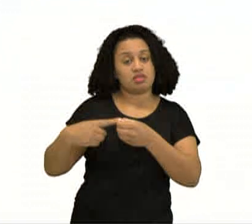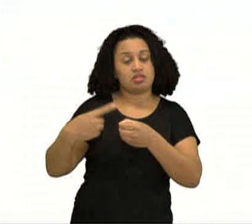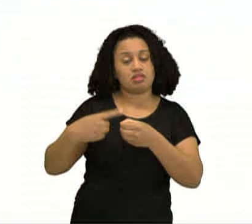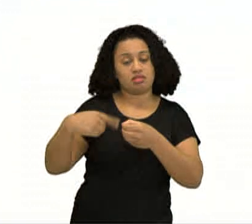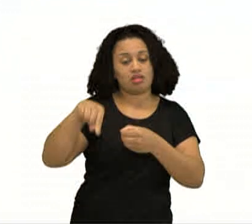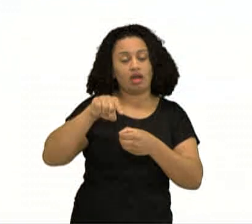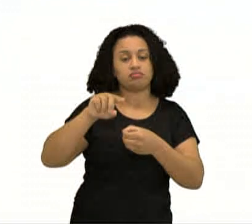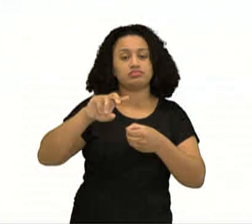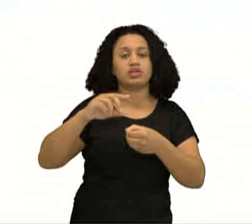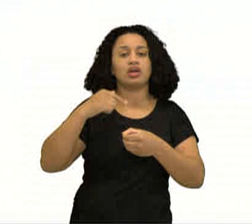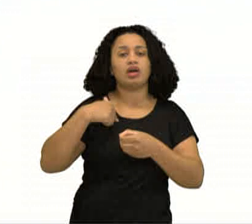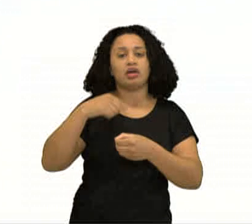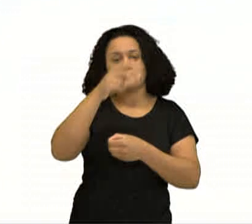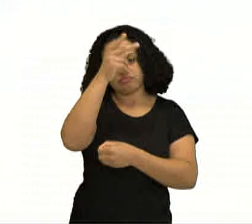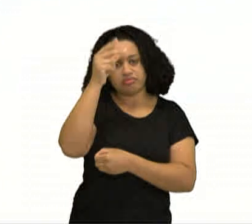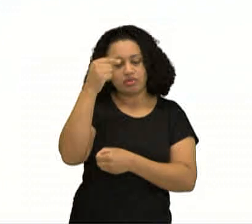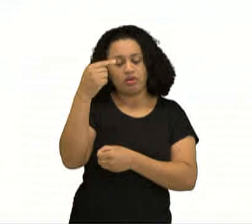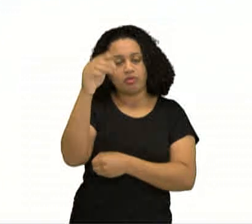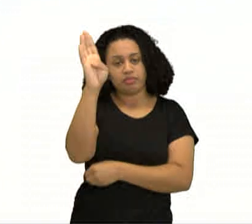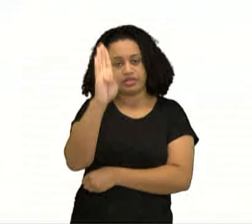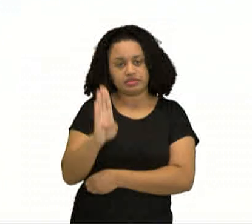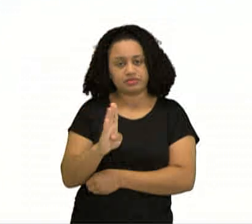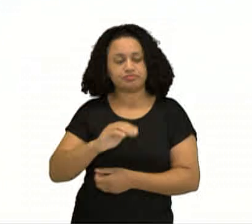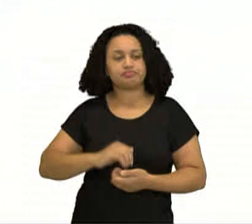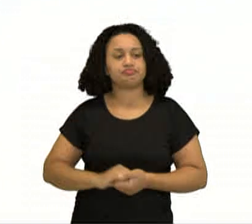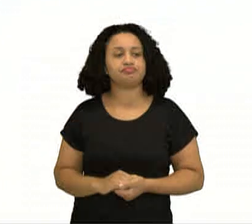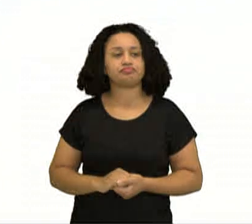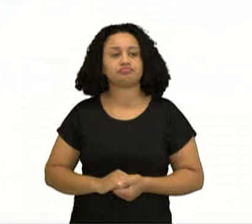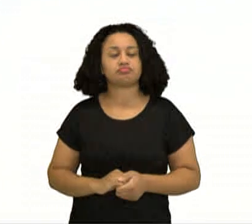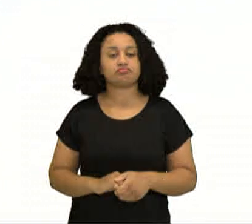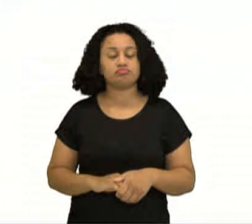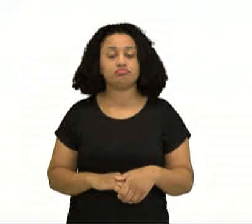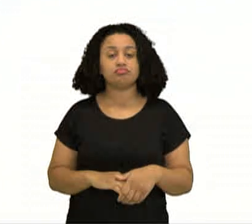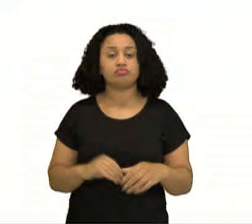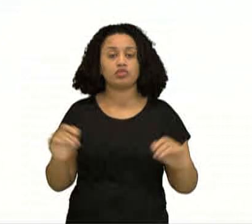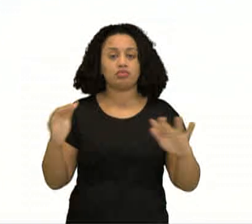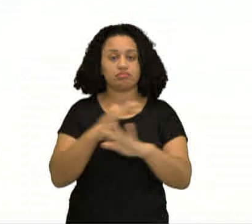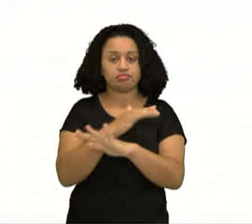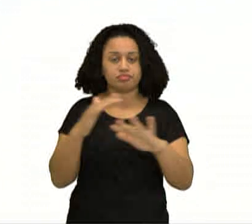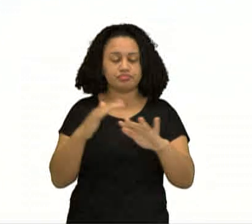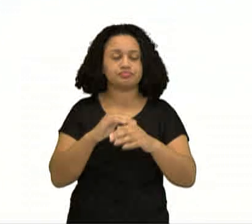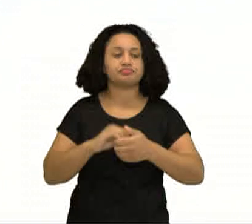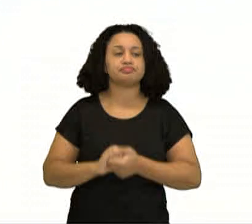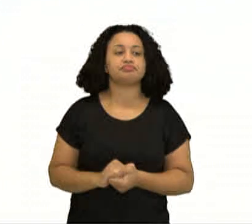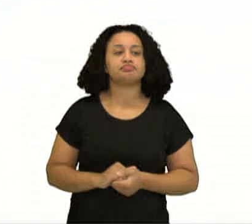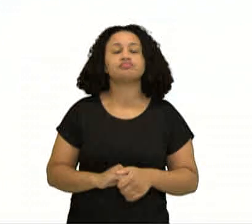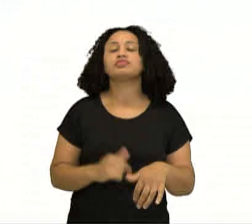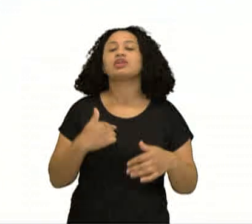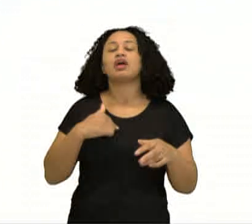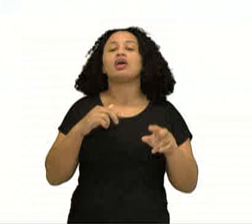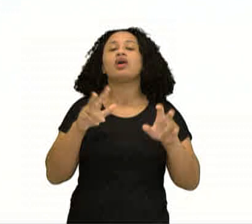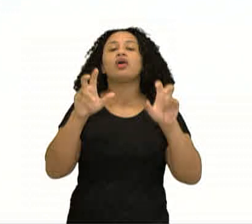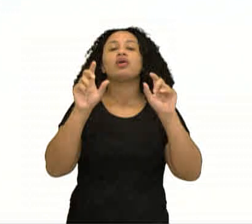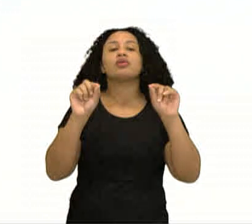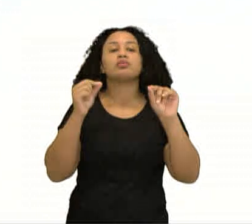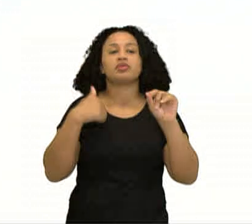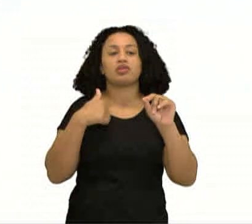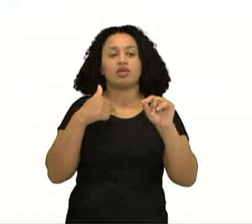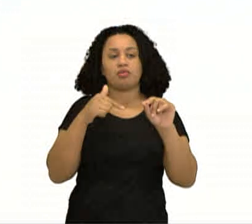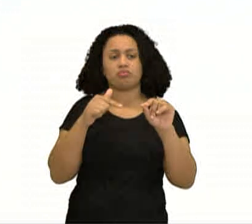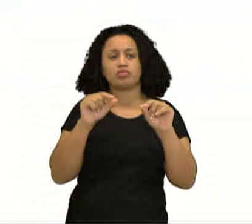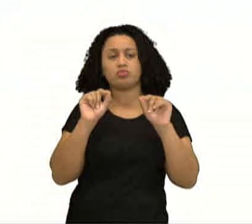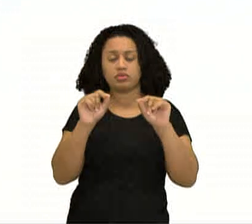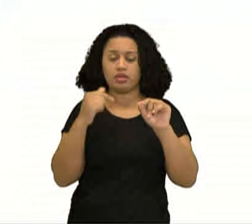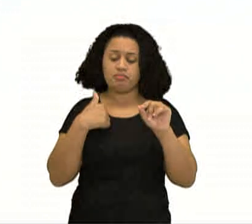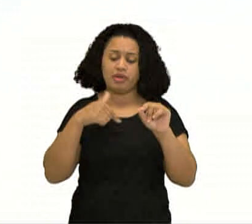o título do nosso artigo. Nos últimos tempos, a causa do mais novo e, ao mesmo tempo,